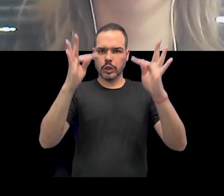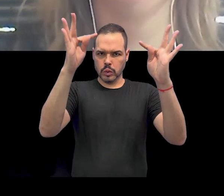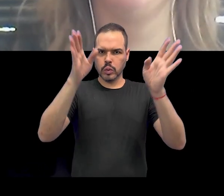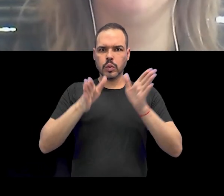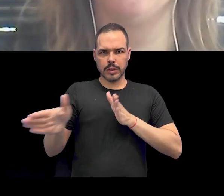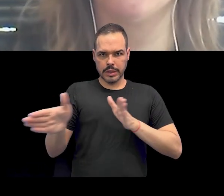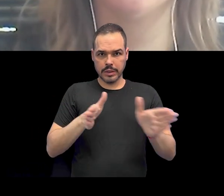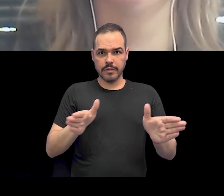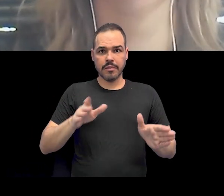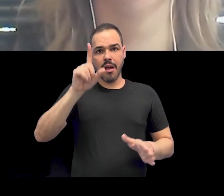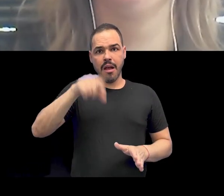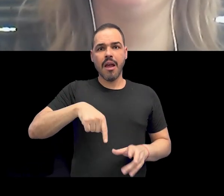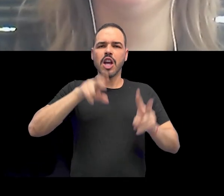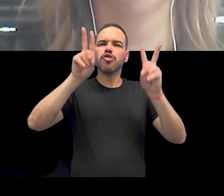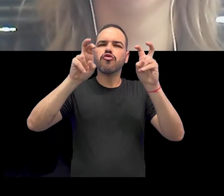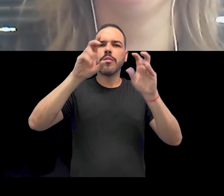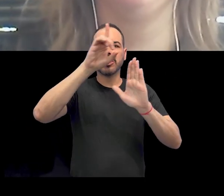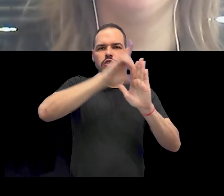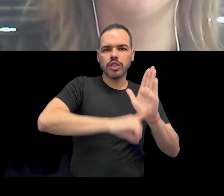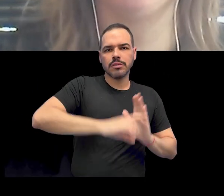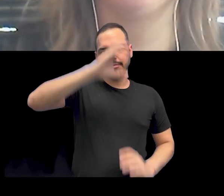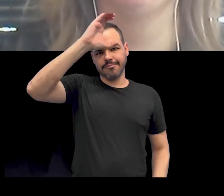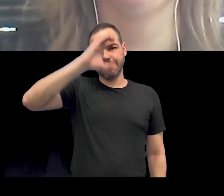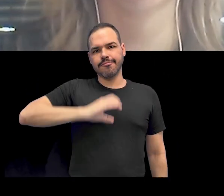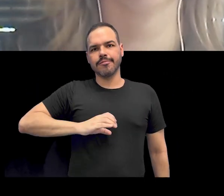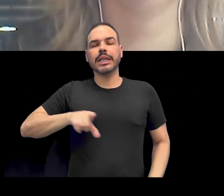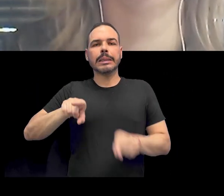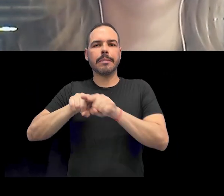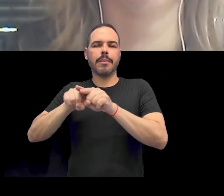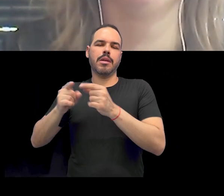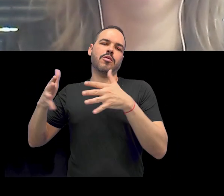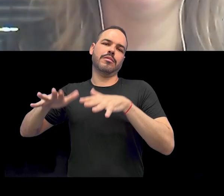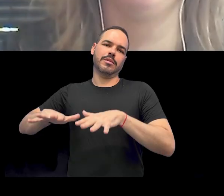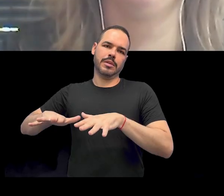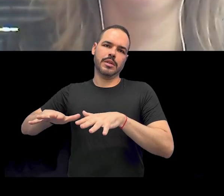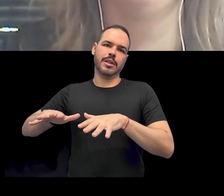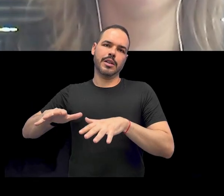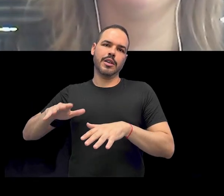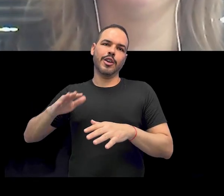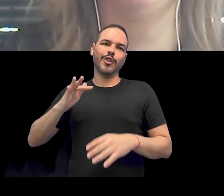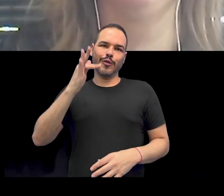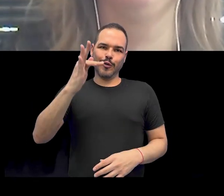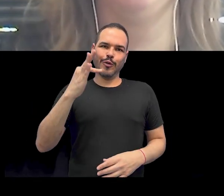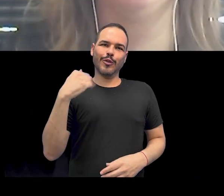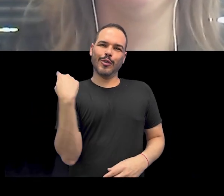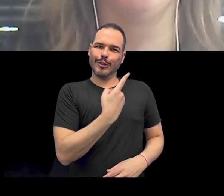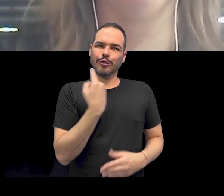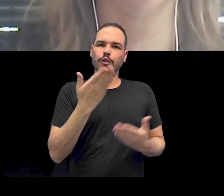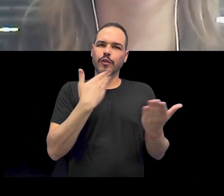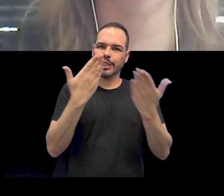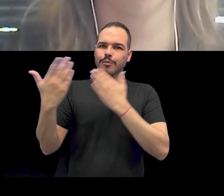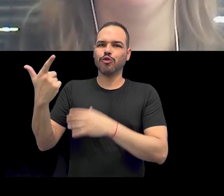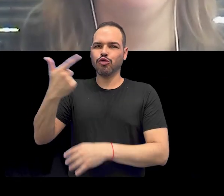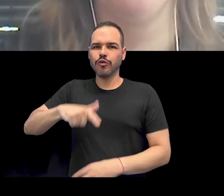sobre direitos, cidadania e inclusão. Na nossa próxima conversa, a gente vai entender tudo